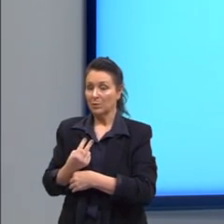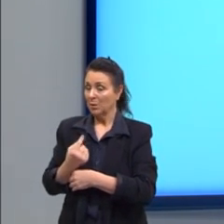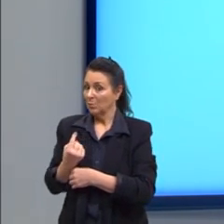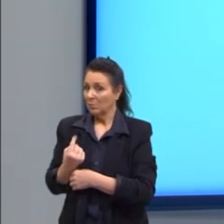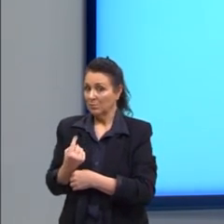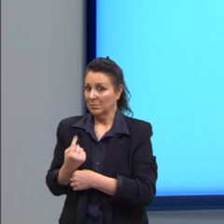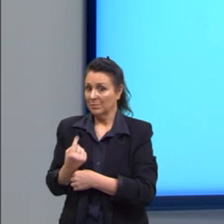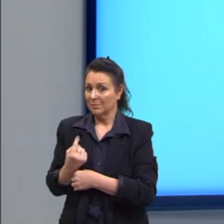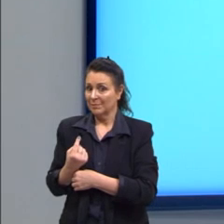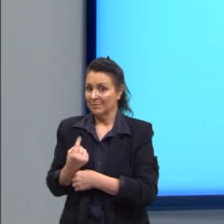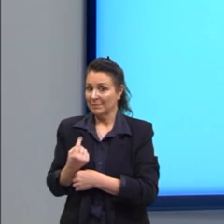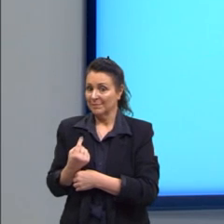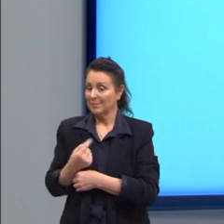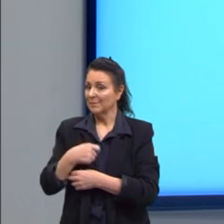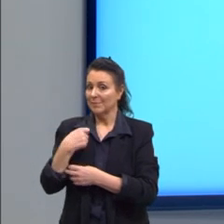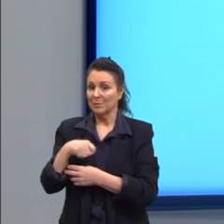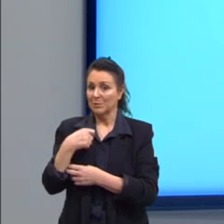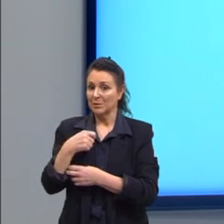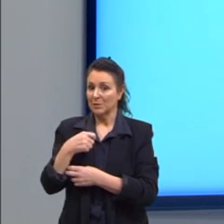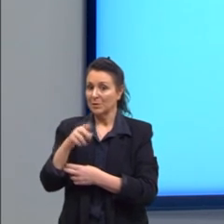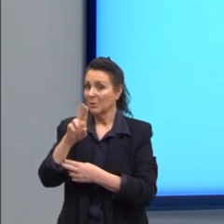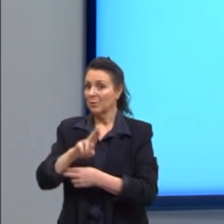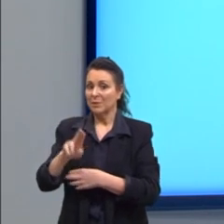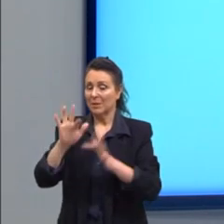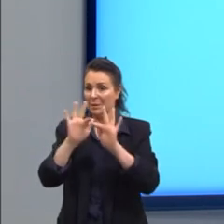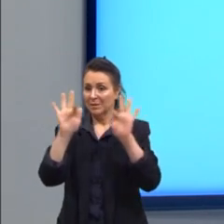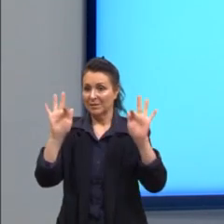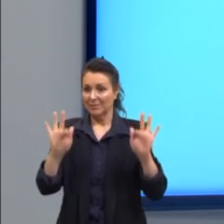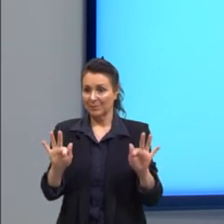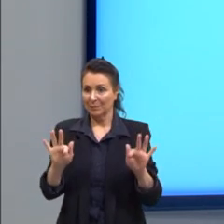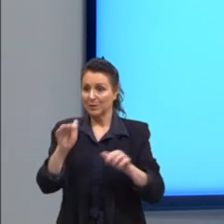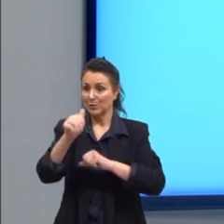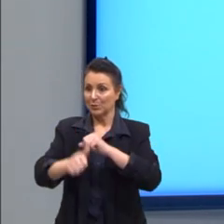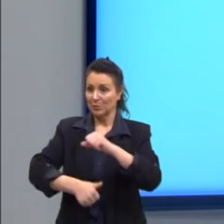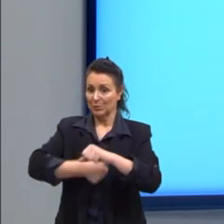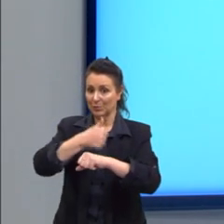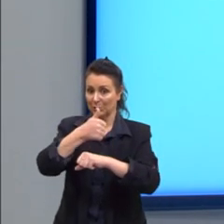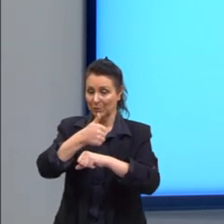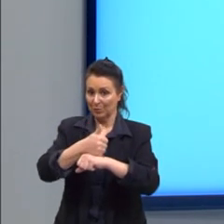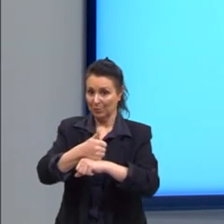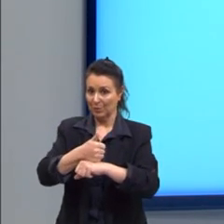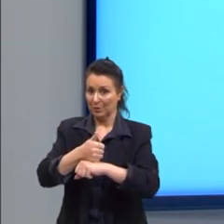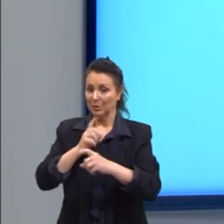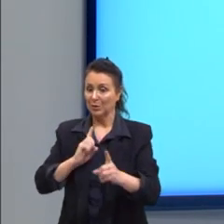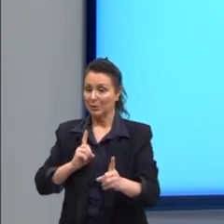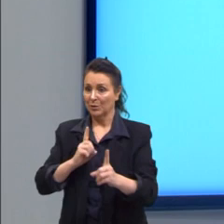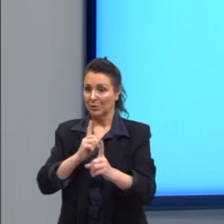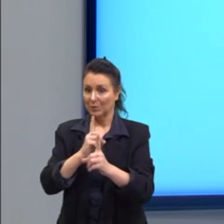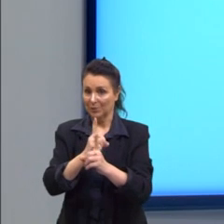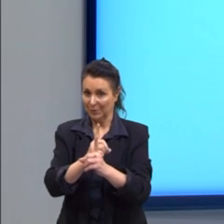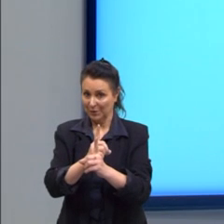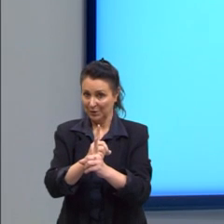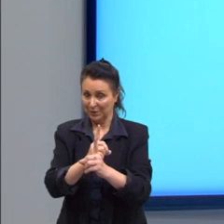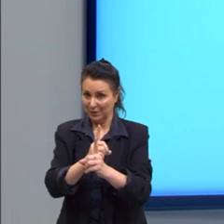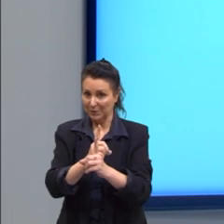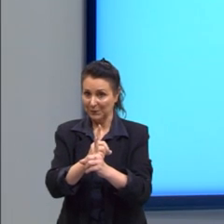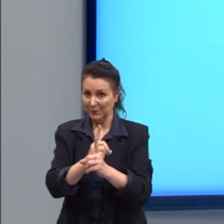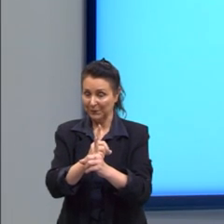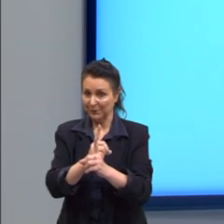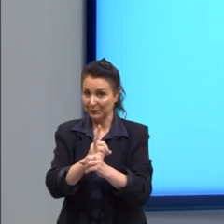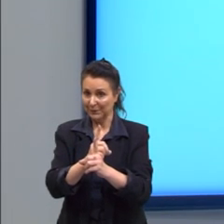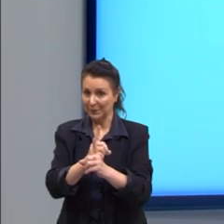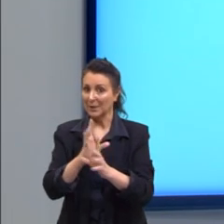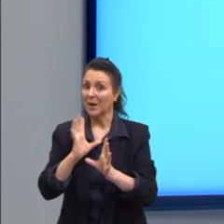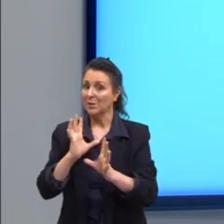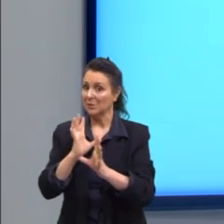porque um né Então não preciso colocar na fórmula substituindo os valores que eu encontrei ali nas minhas subtrações